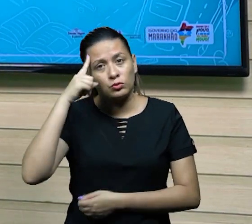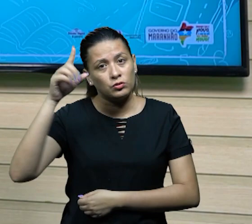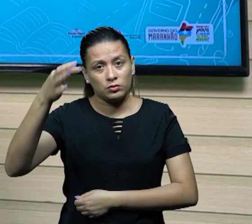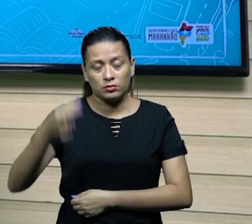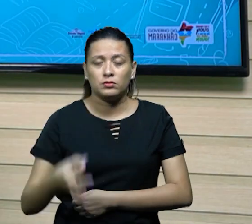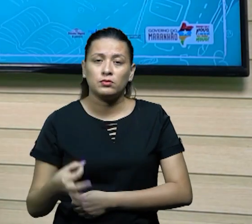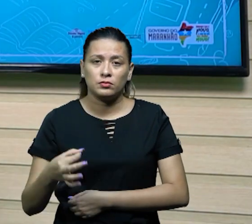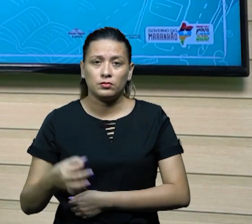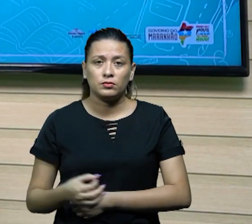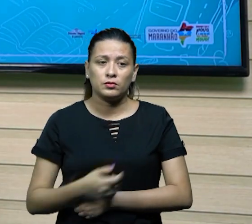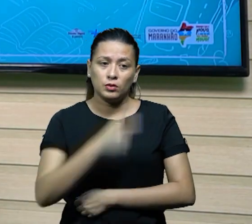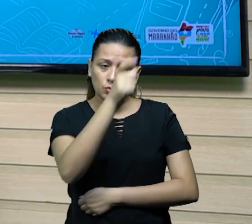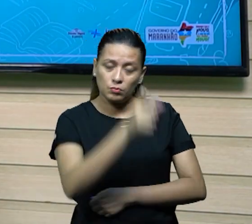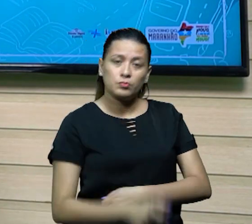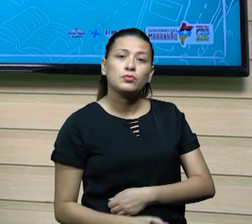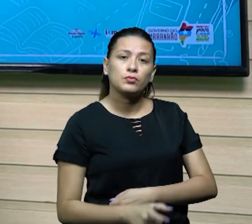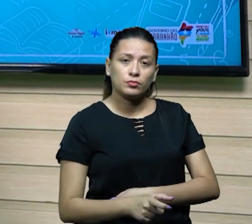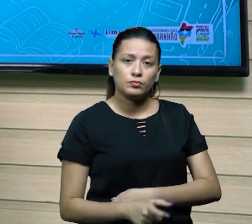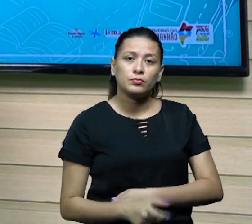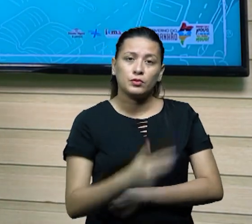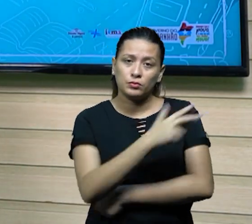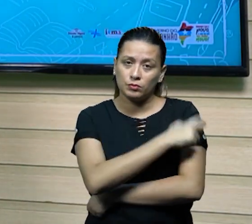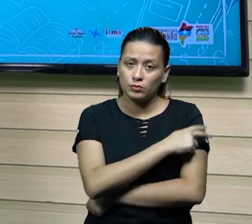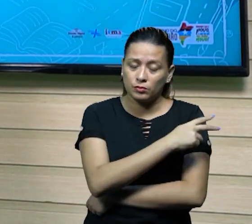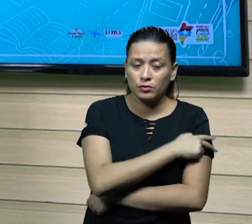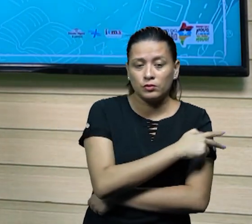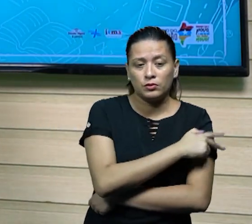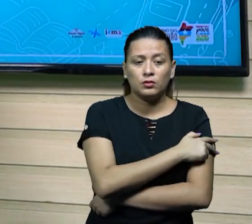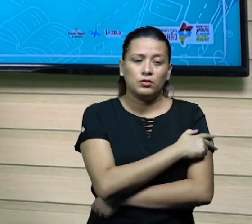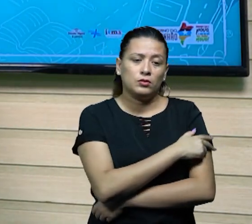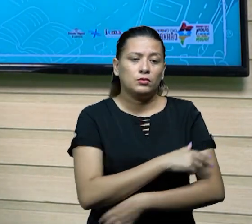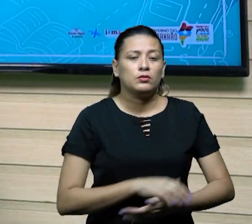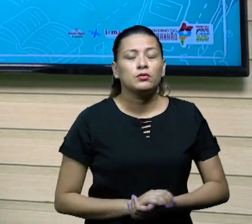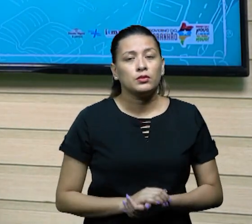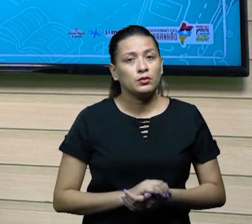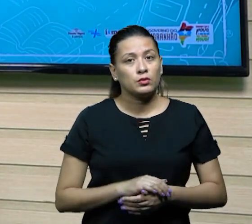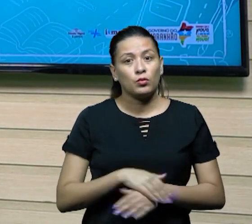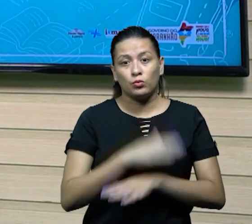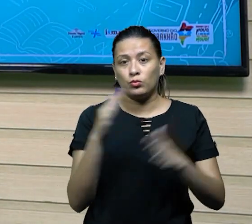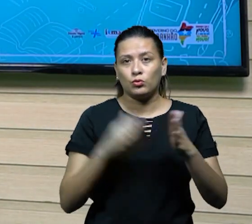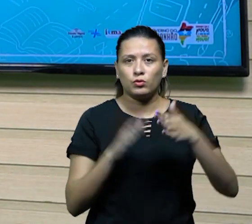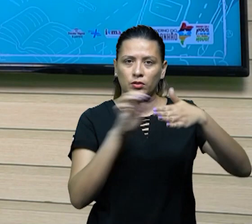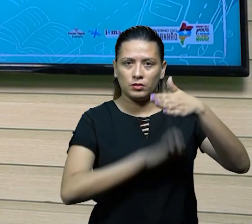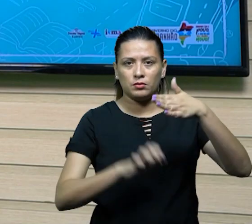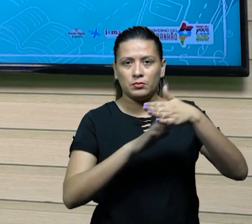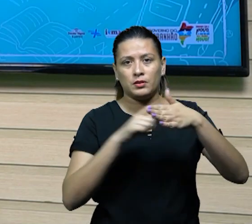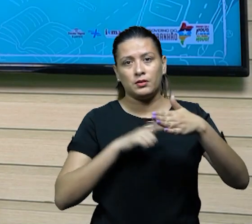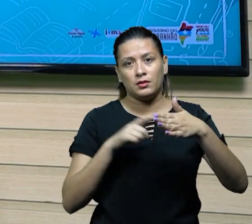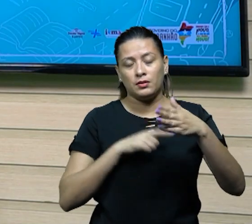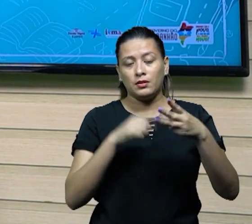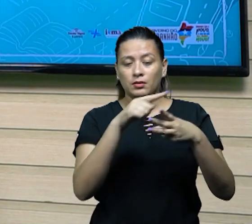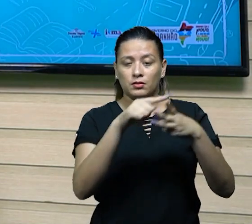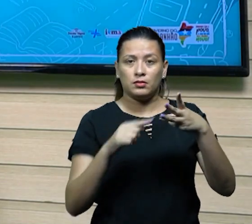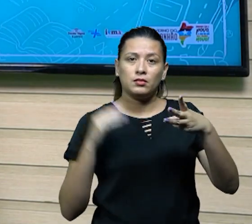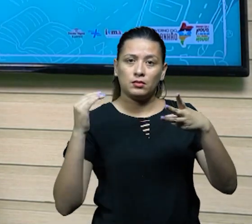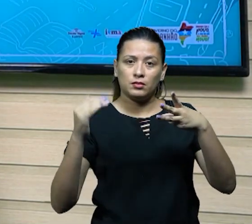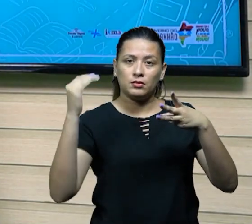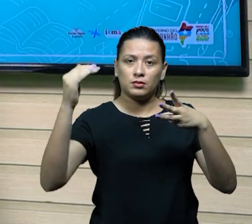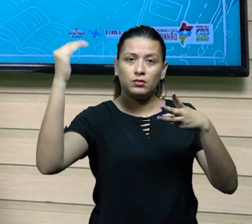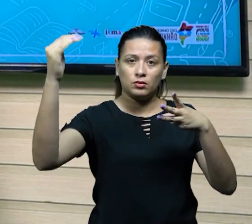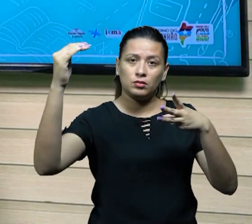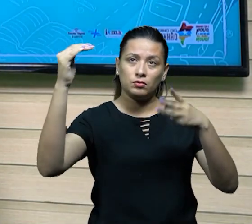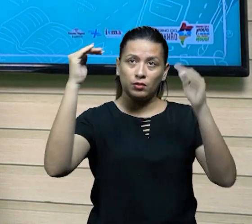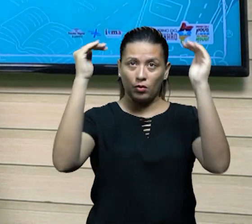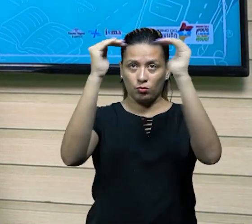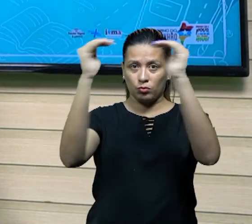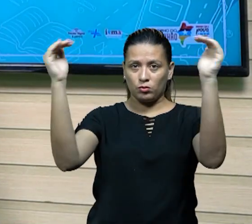ser, é se paga salário em dias, é se paga benefícios, é o perfil do empresário, lá do dono que ocupa o nível estratégico.